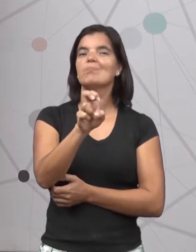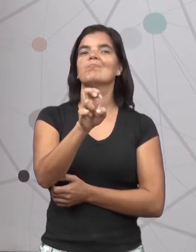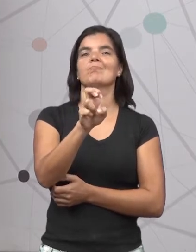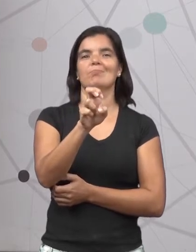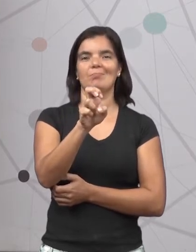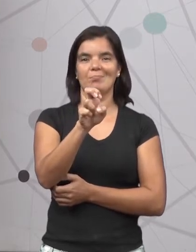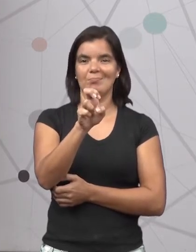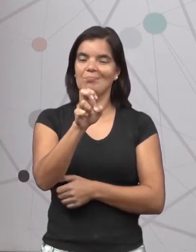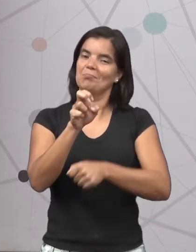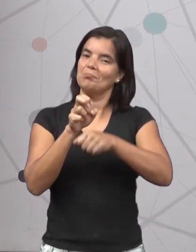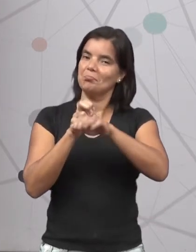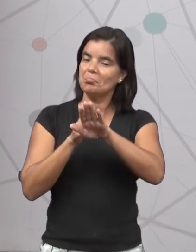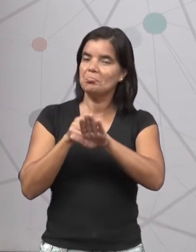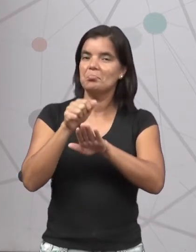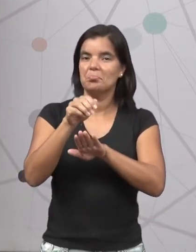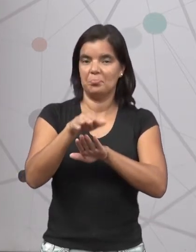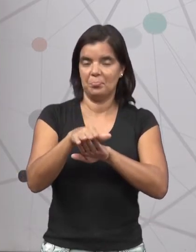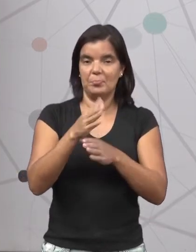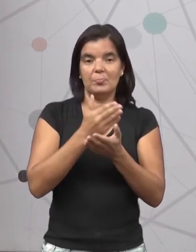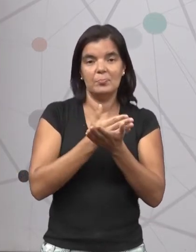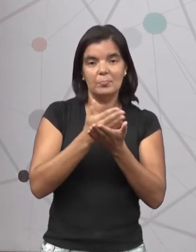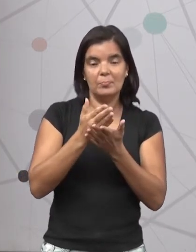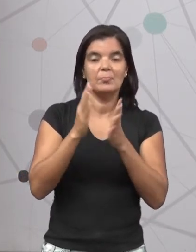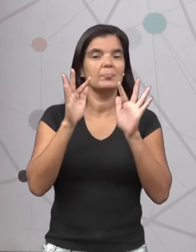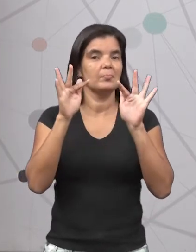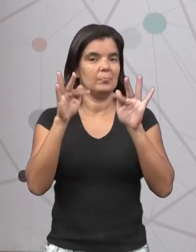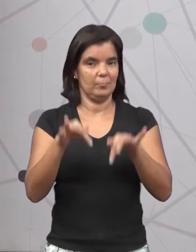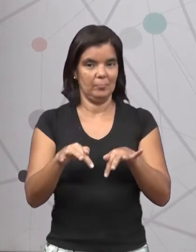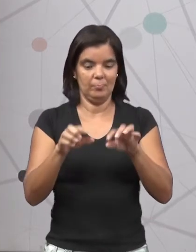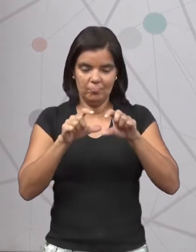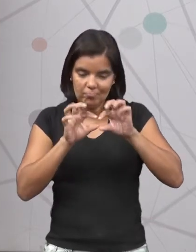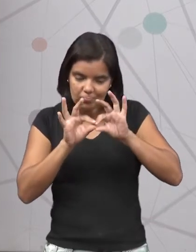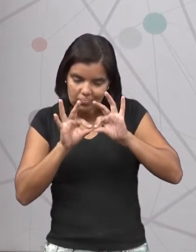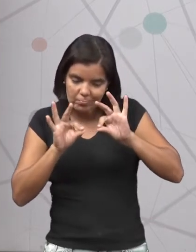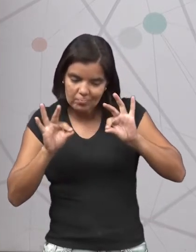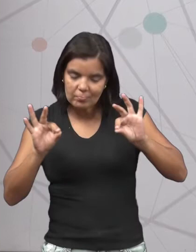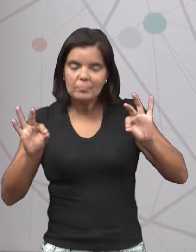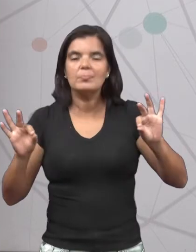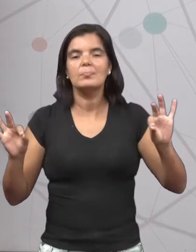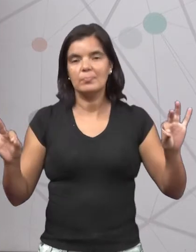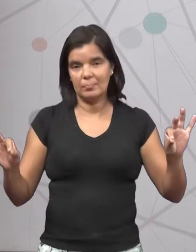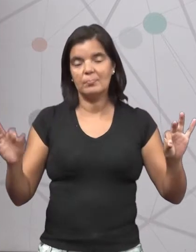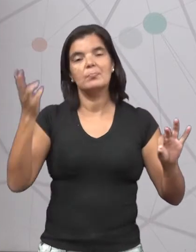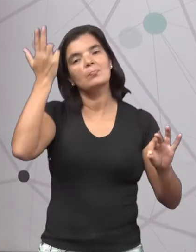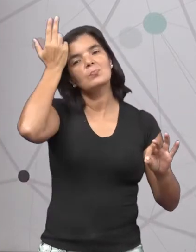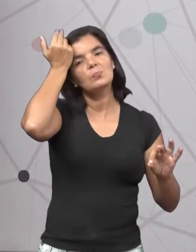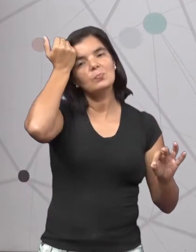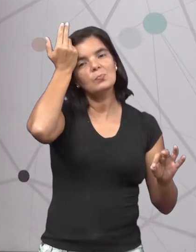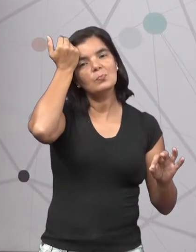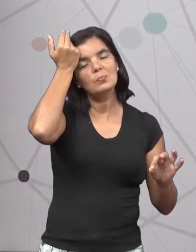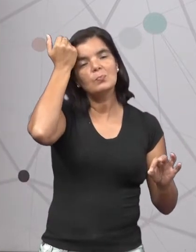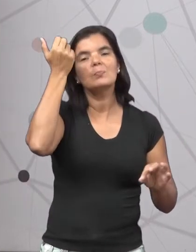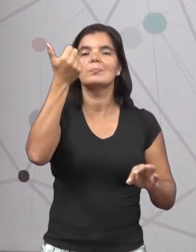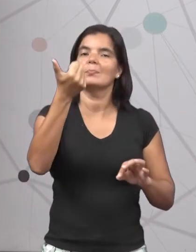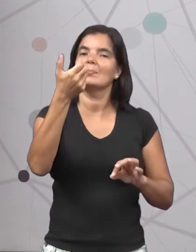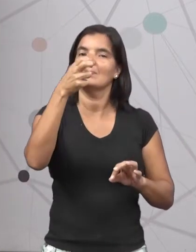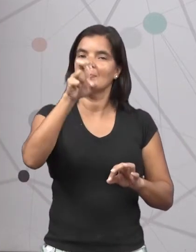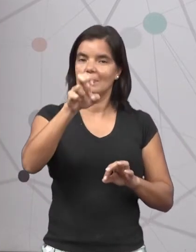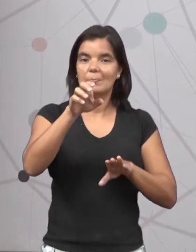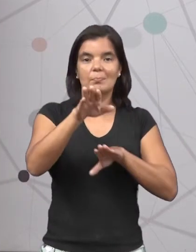15 passos. Do início ao fim da pista, a lebre deu